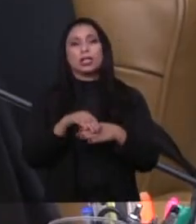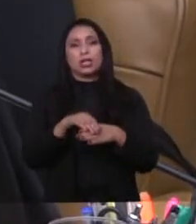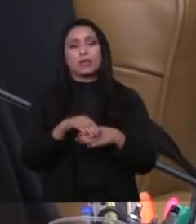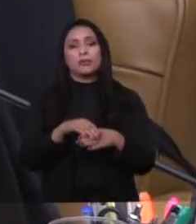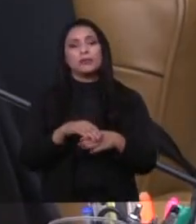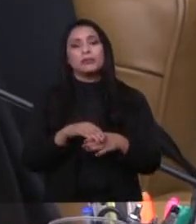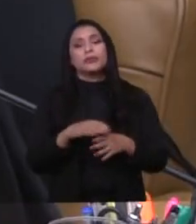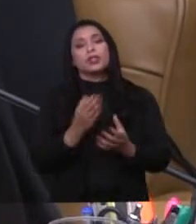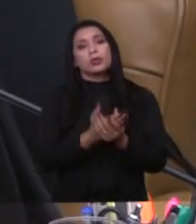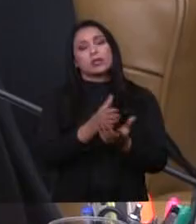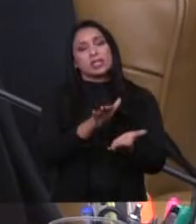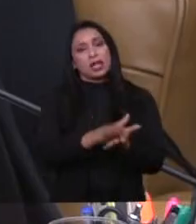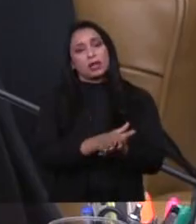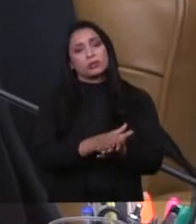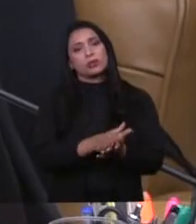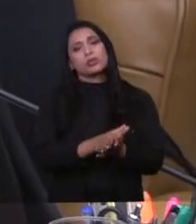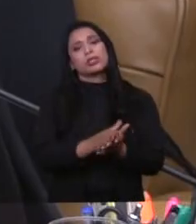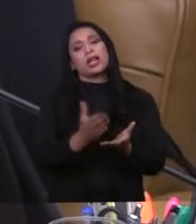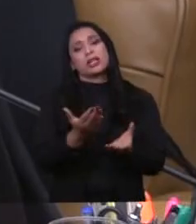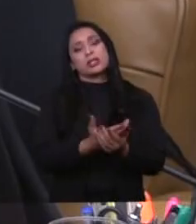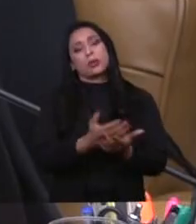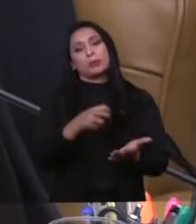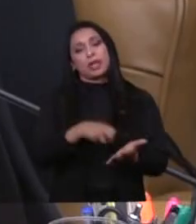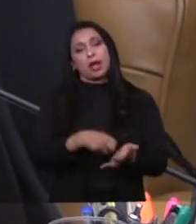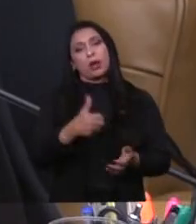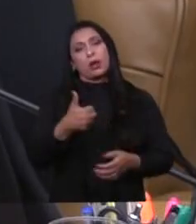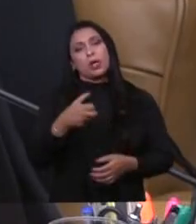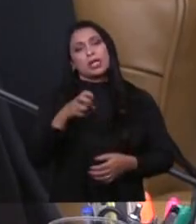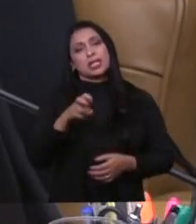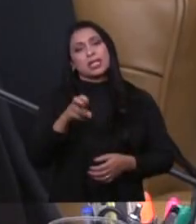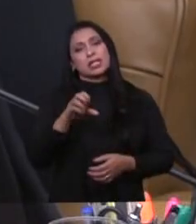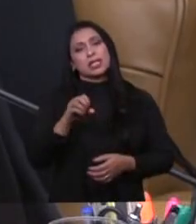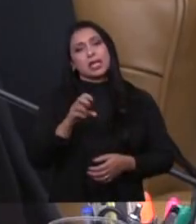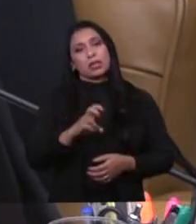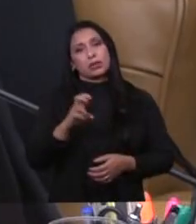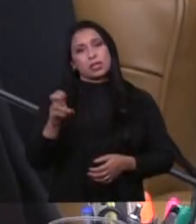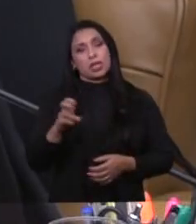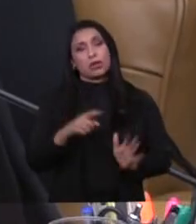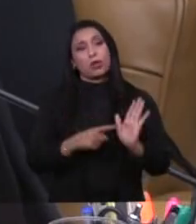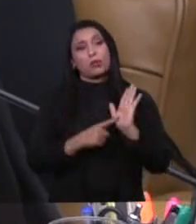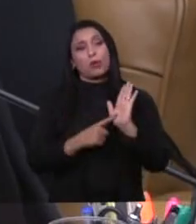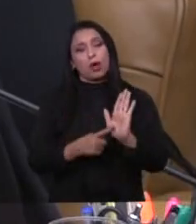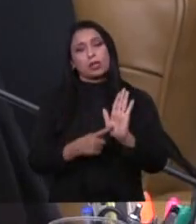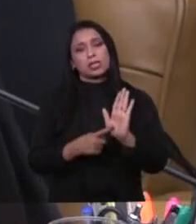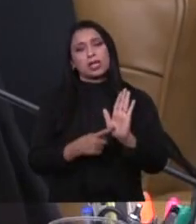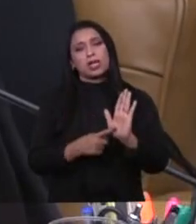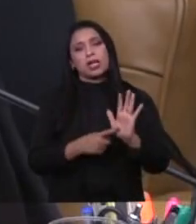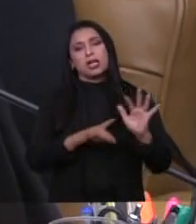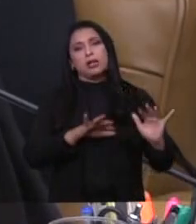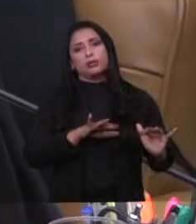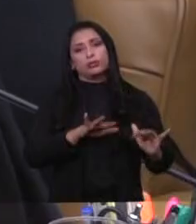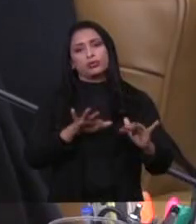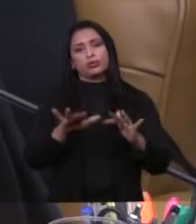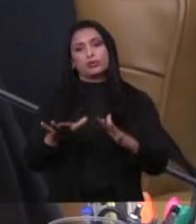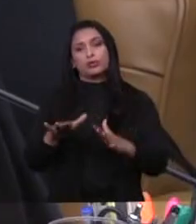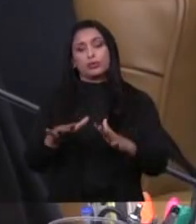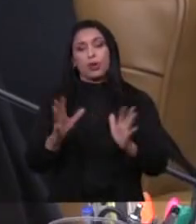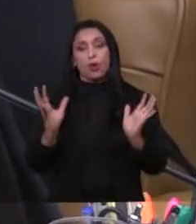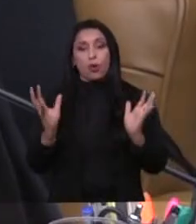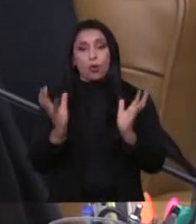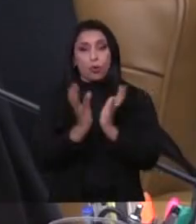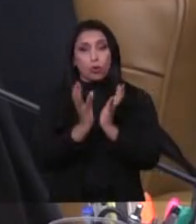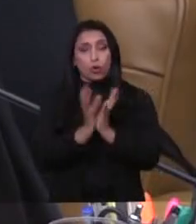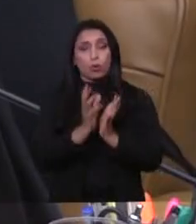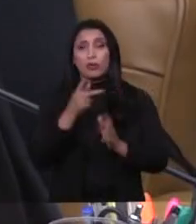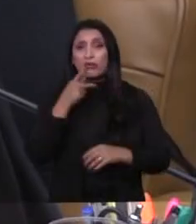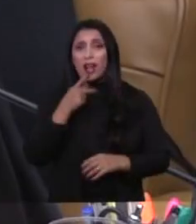Consta dos autos da ação penal 1505 imagens de muitos manifestantes em coro pedindo para que não